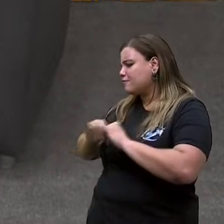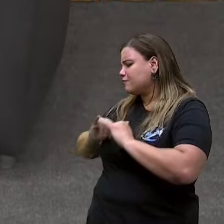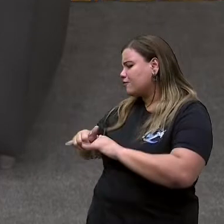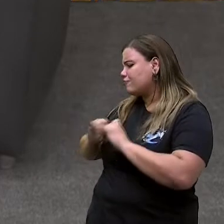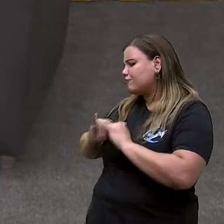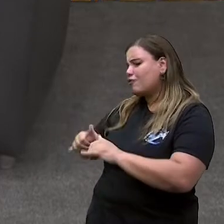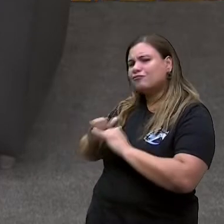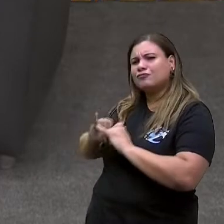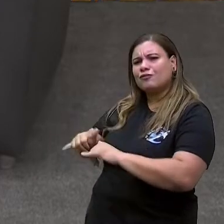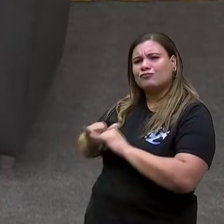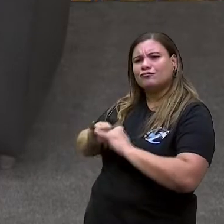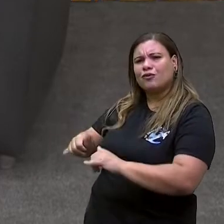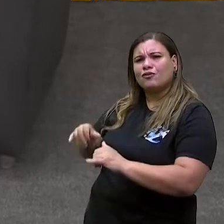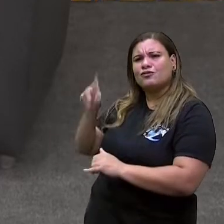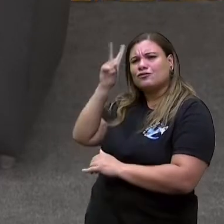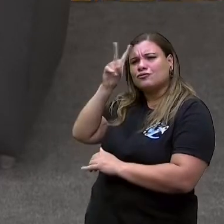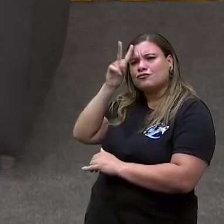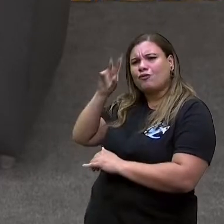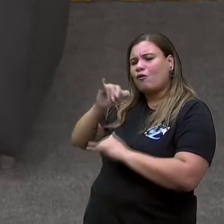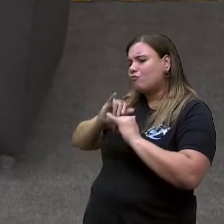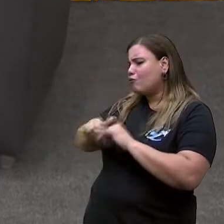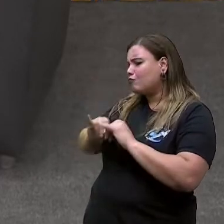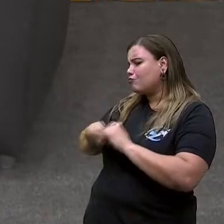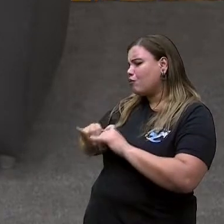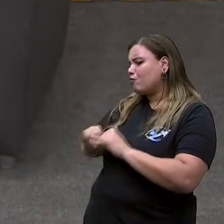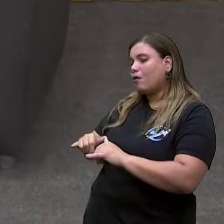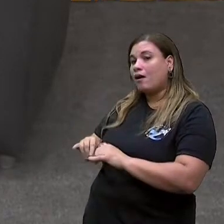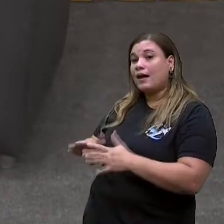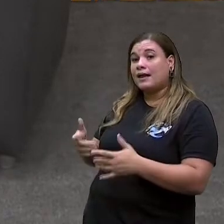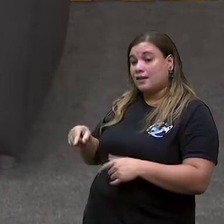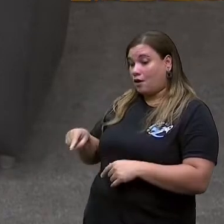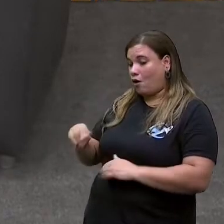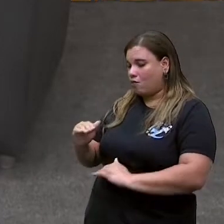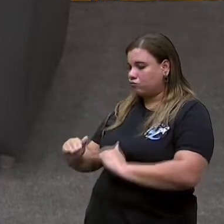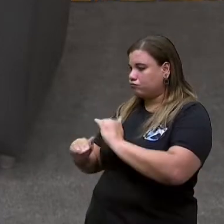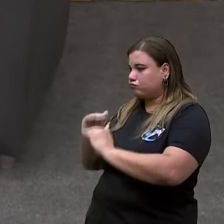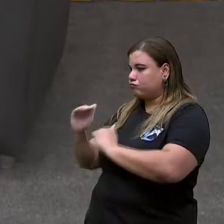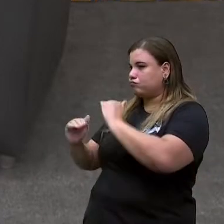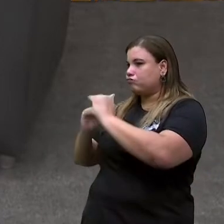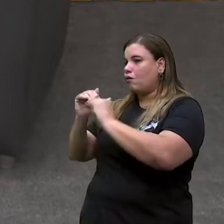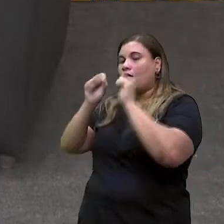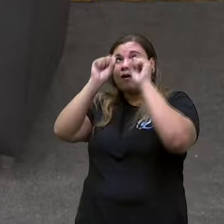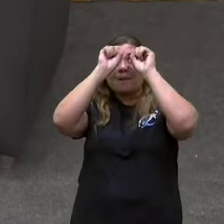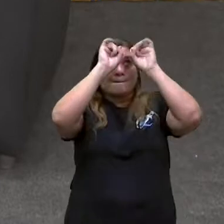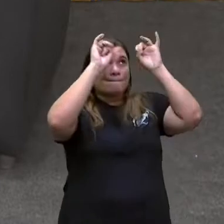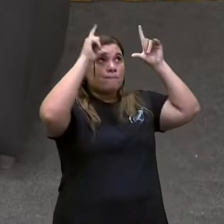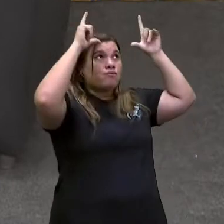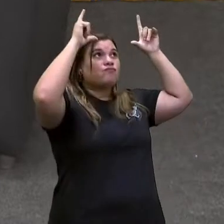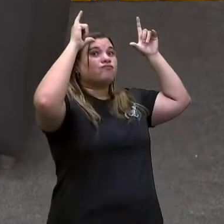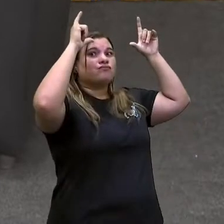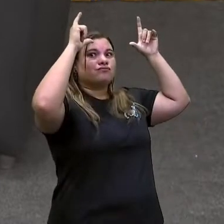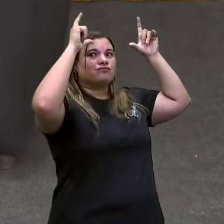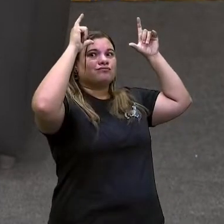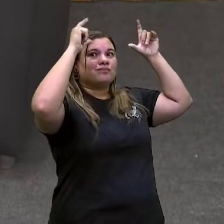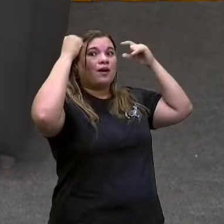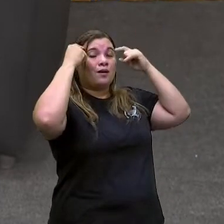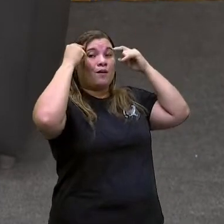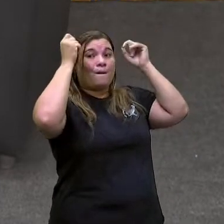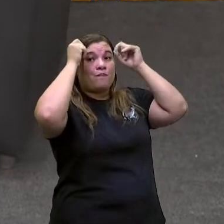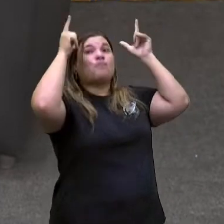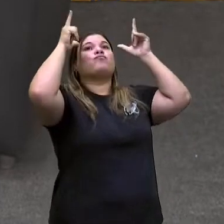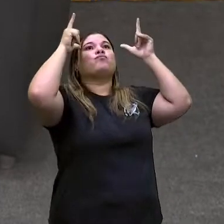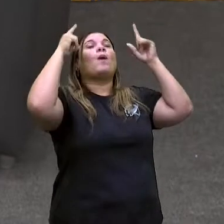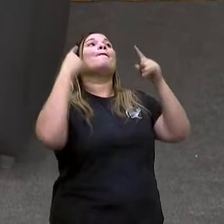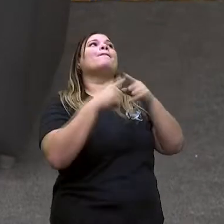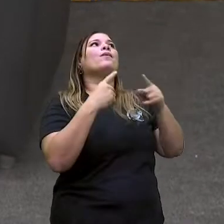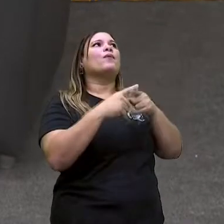de droga é muito menor em relação àquele que não recebeu a leitura. Porque a leitura, a história, faz a pessoa entrar num outro